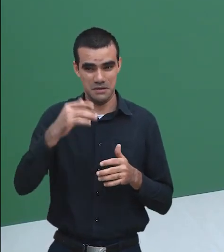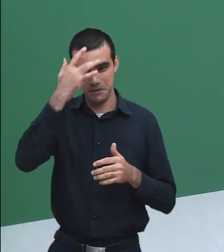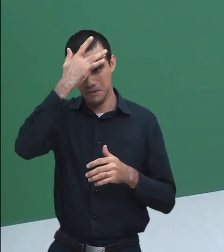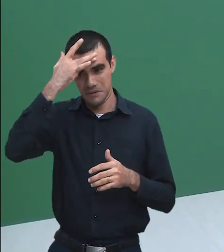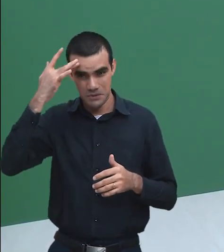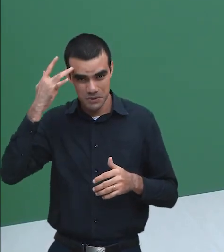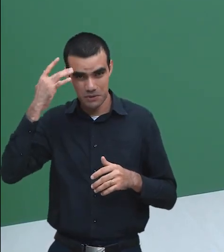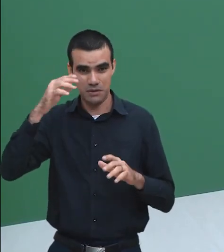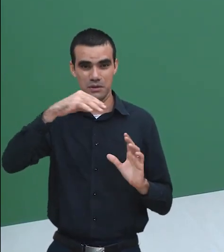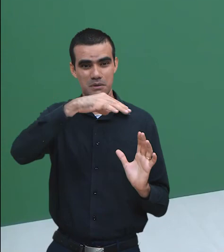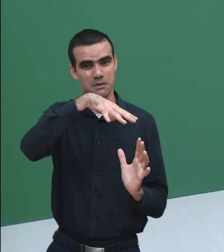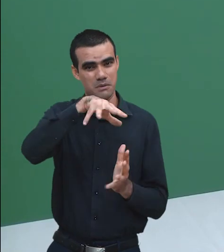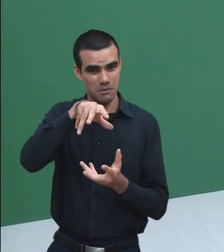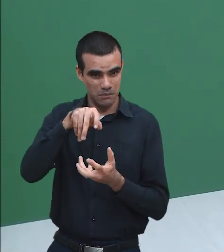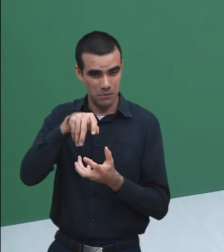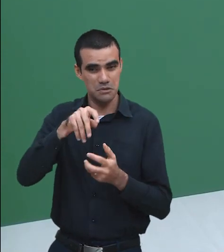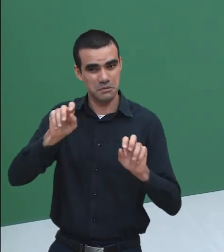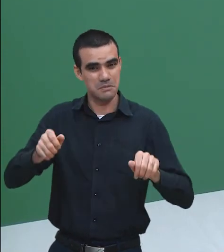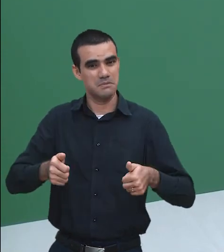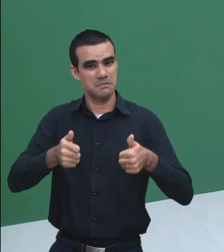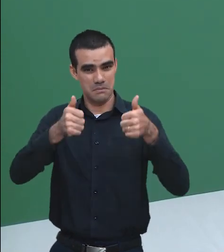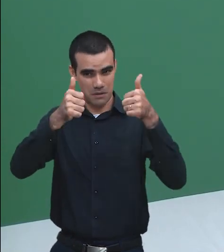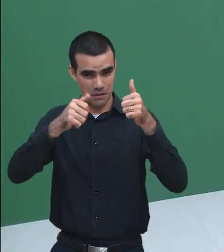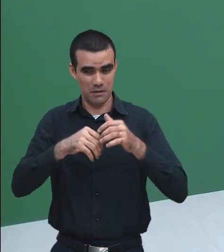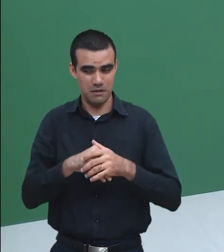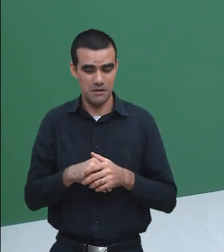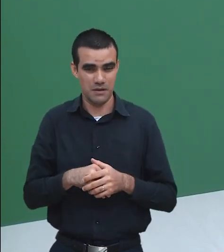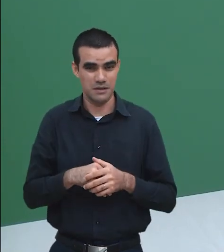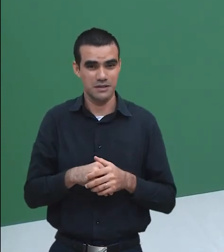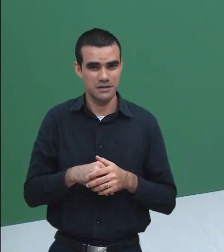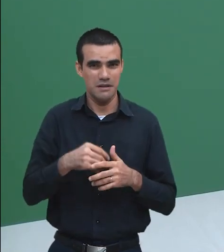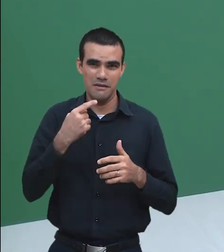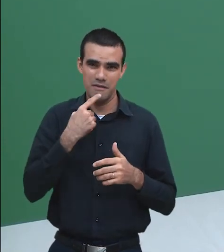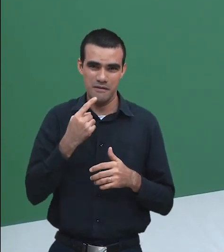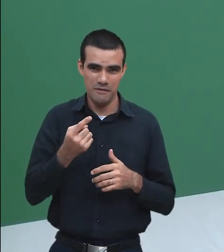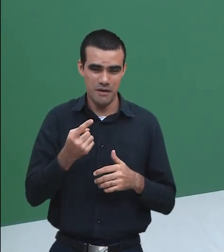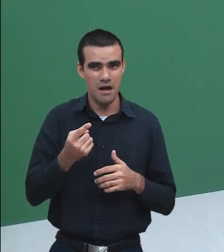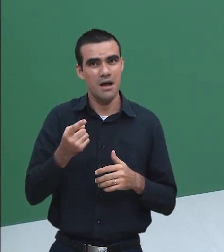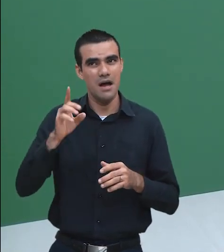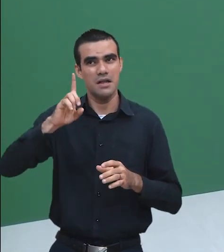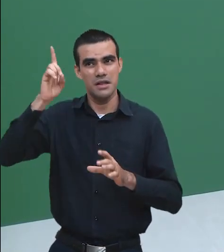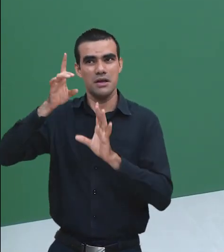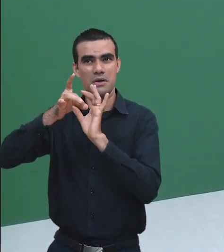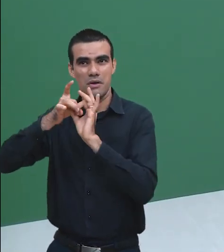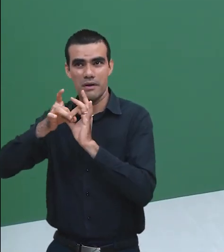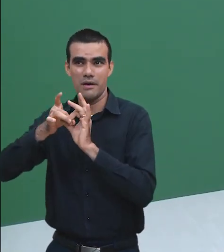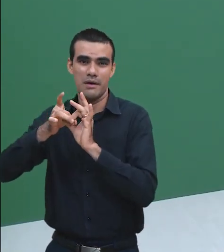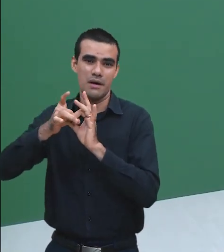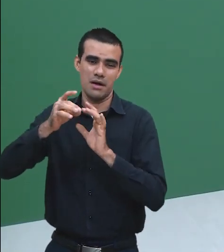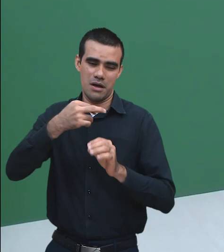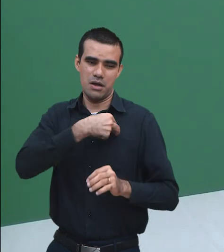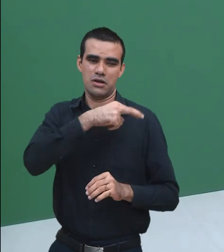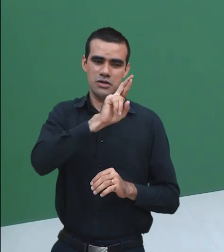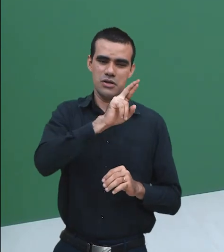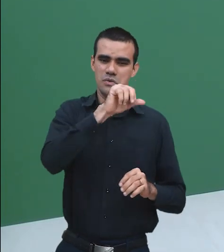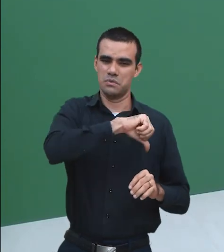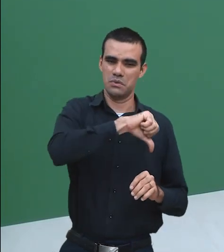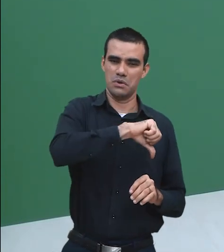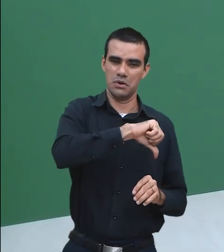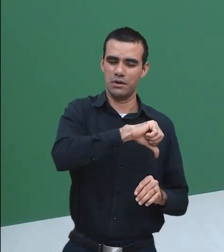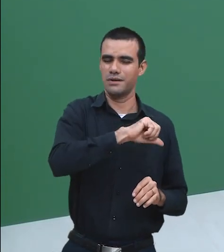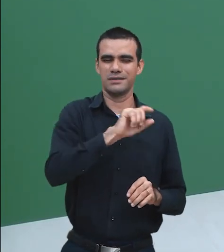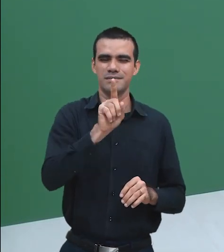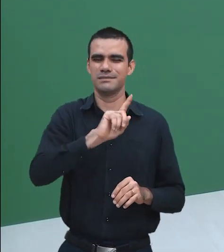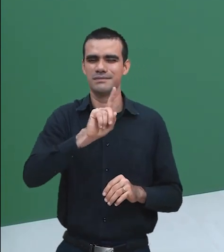melhoraria como pessoa, o mundo seria melhor. Então, antes de a gente dizer que espiritualidade é melhor do que